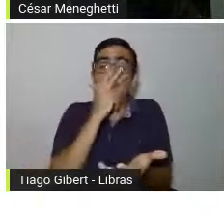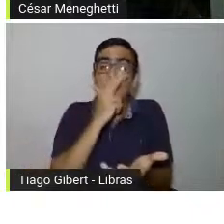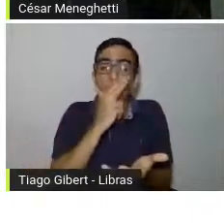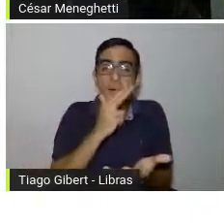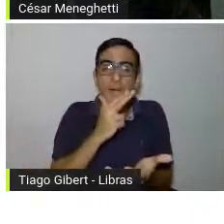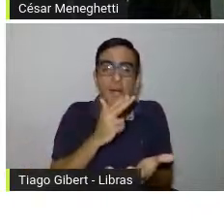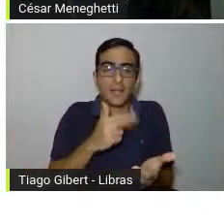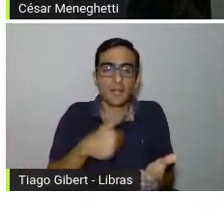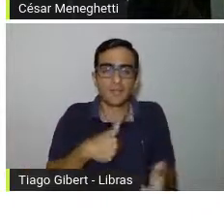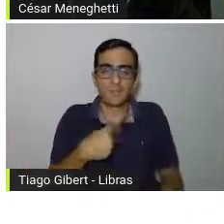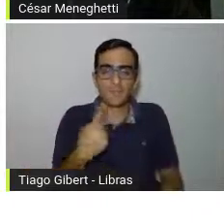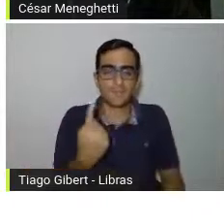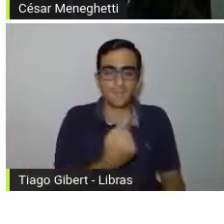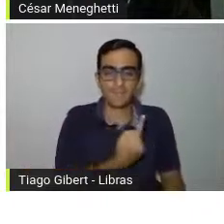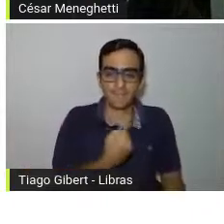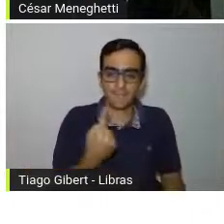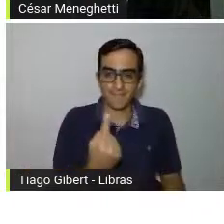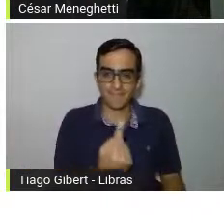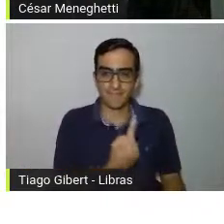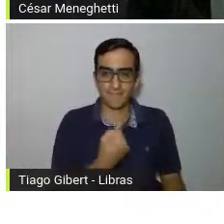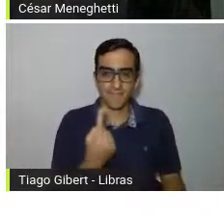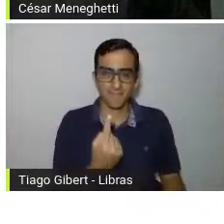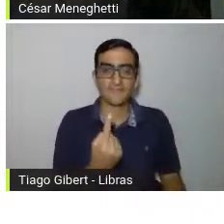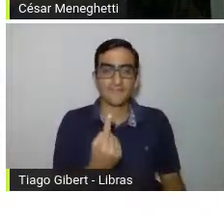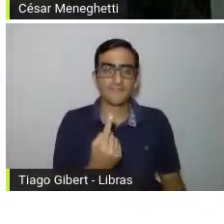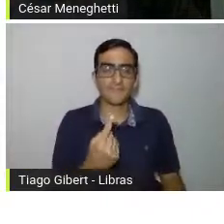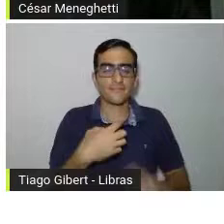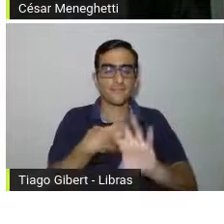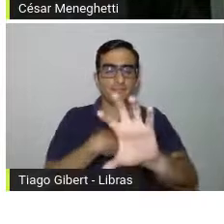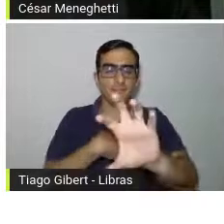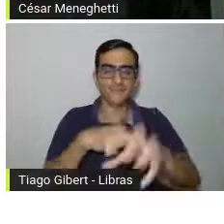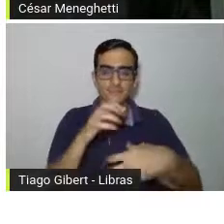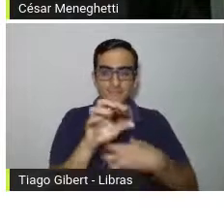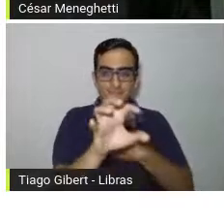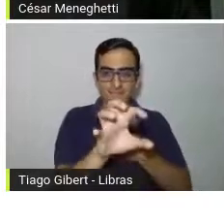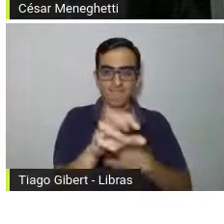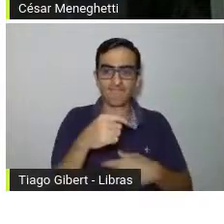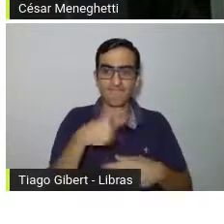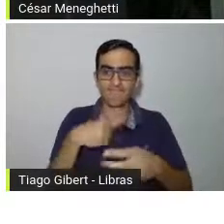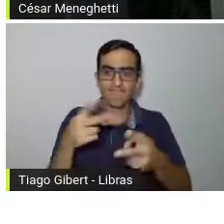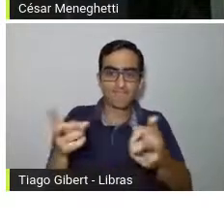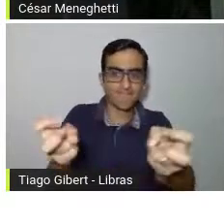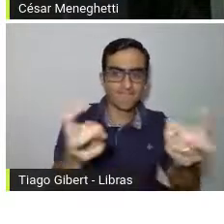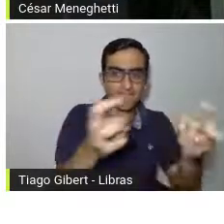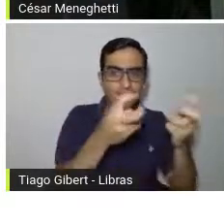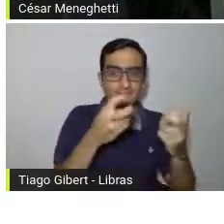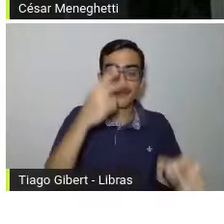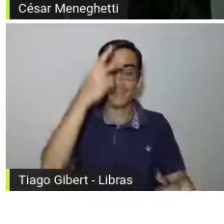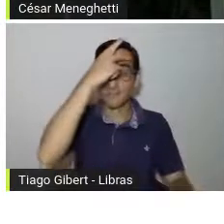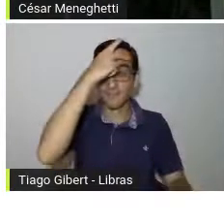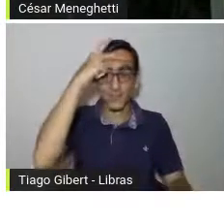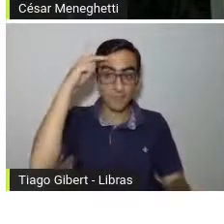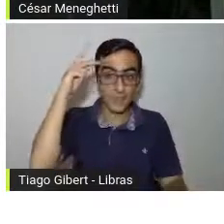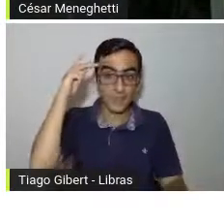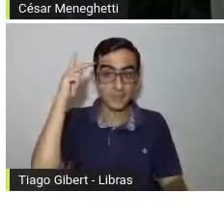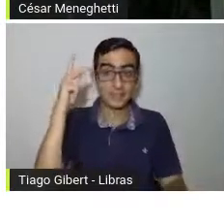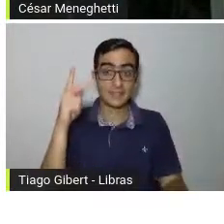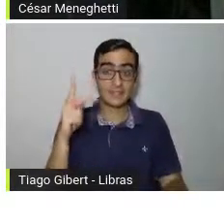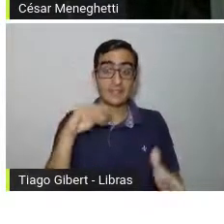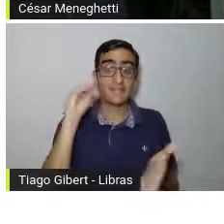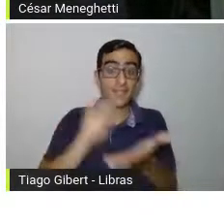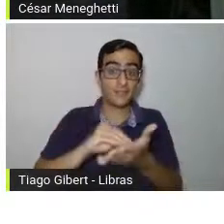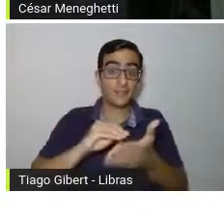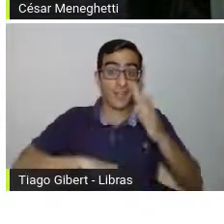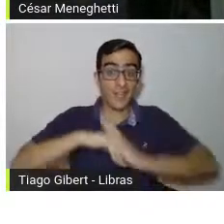árido. Então, essa empatia, assim, eu vi nessas pessoas com essas várias desabilidades. Tanto